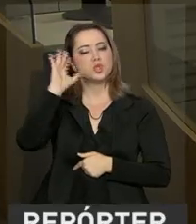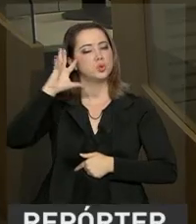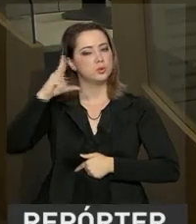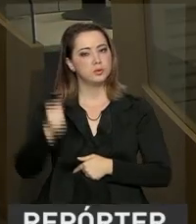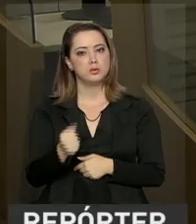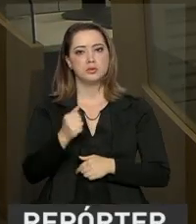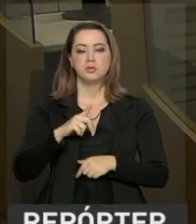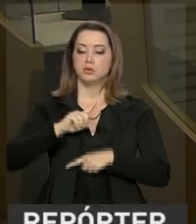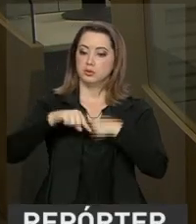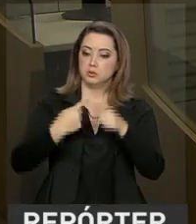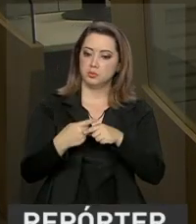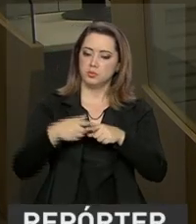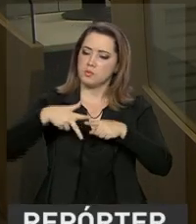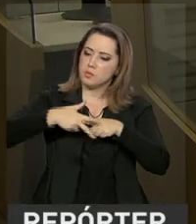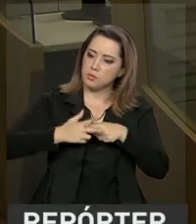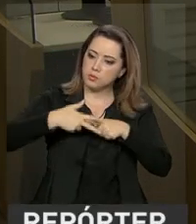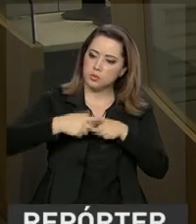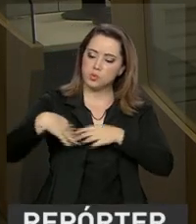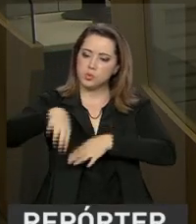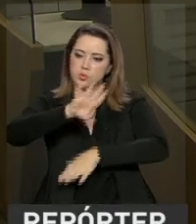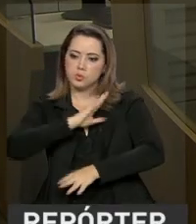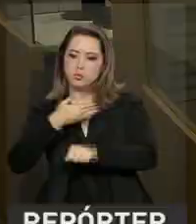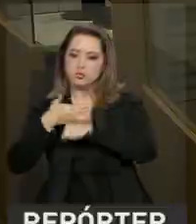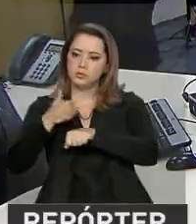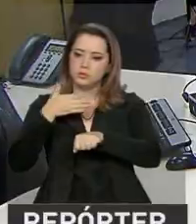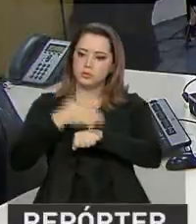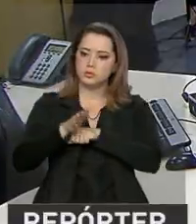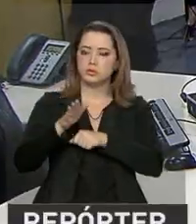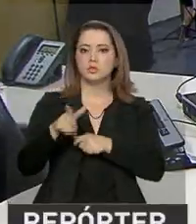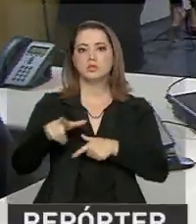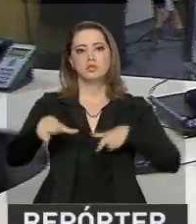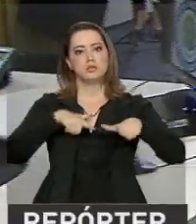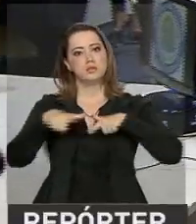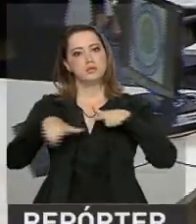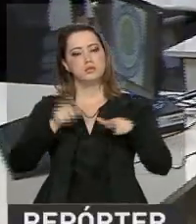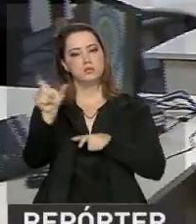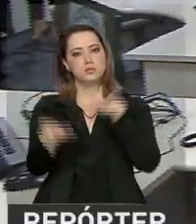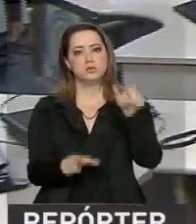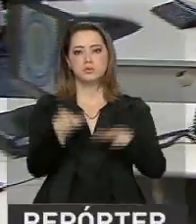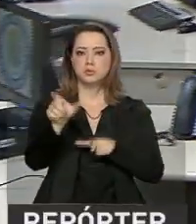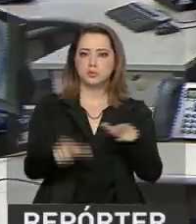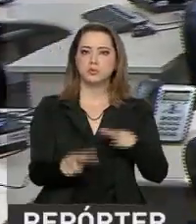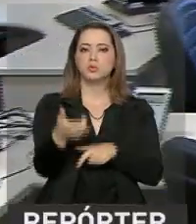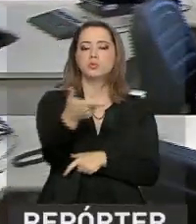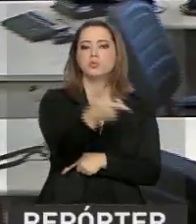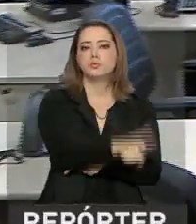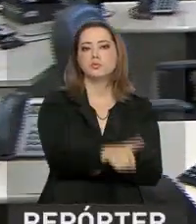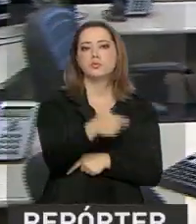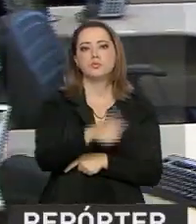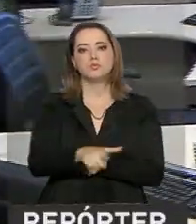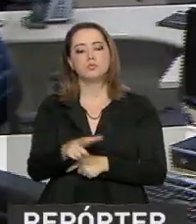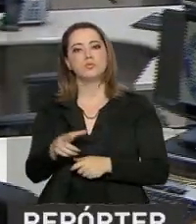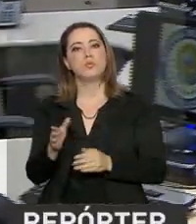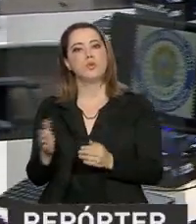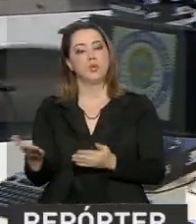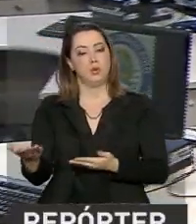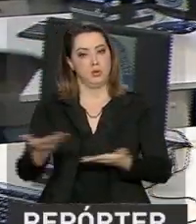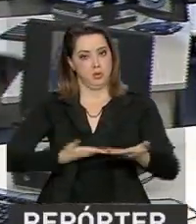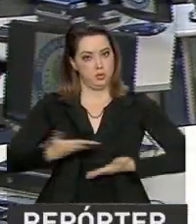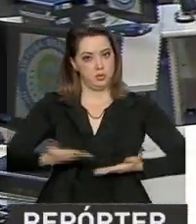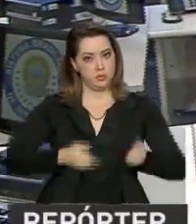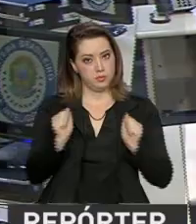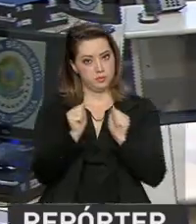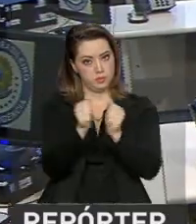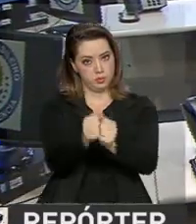aperfeiçoamos os nossos profissionais em intercâmbio com outras outros serviços de inteligência de segurança e de